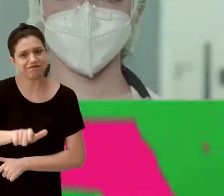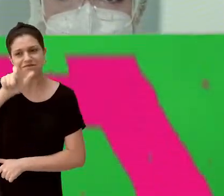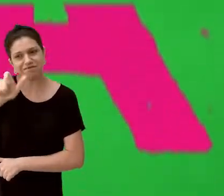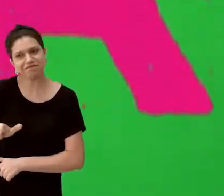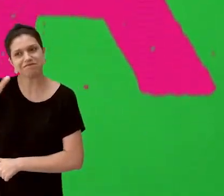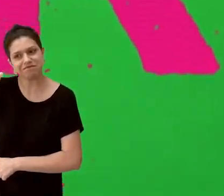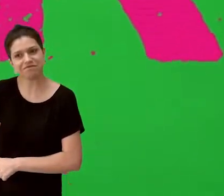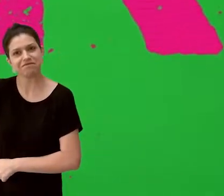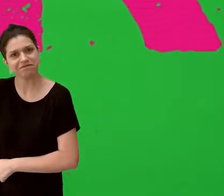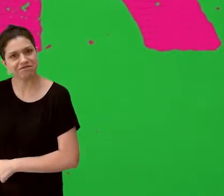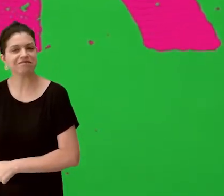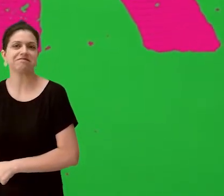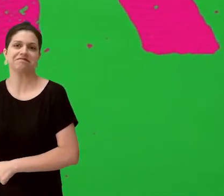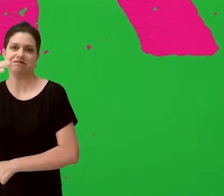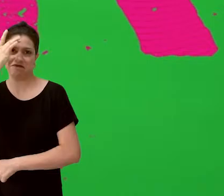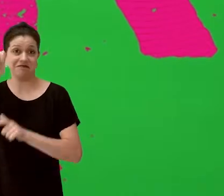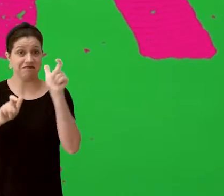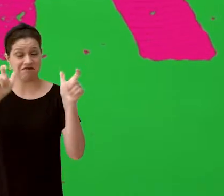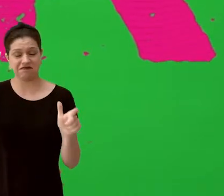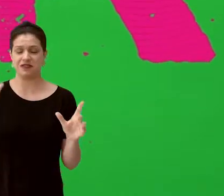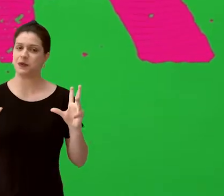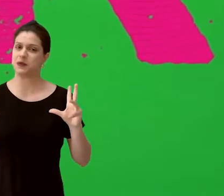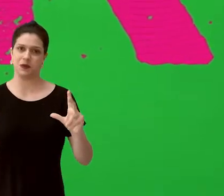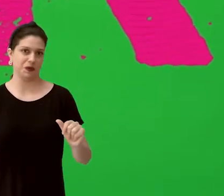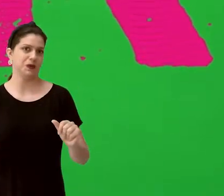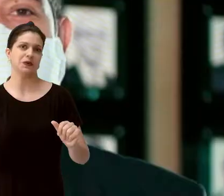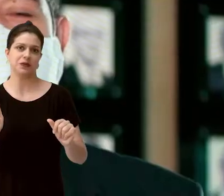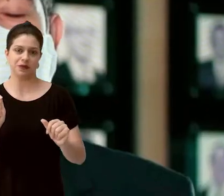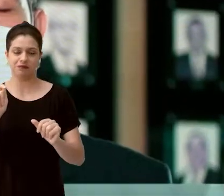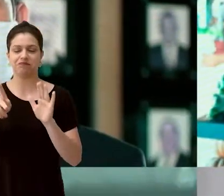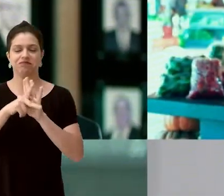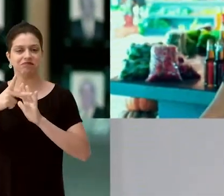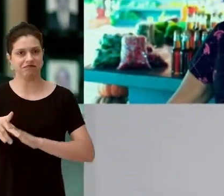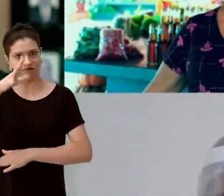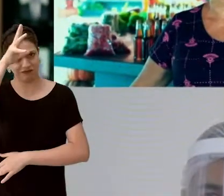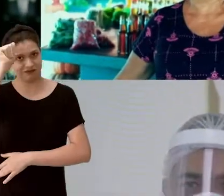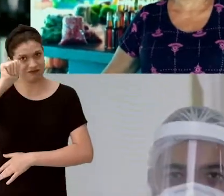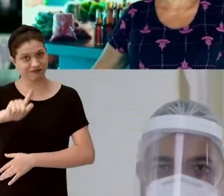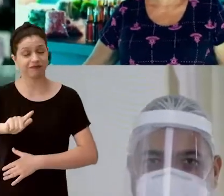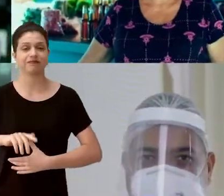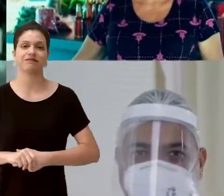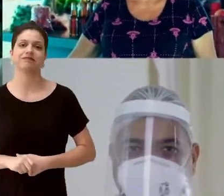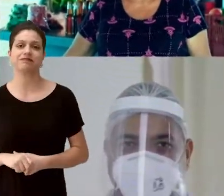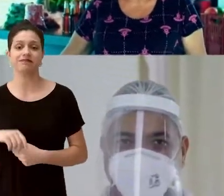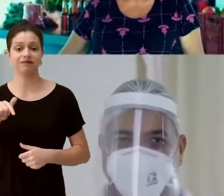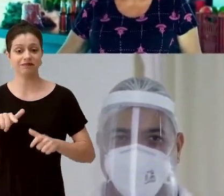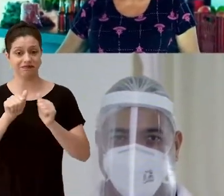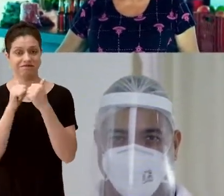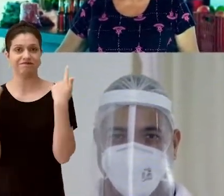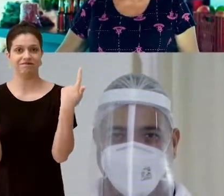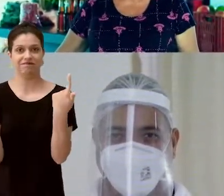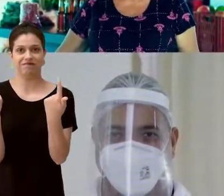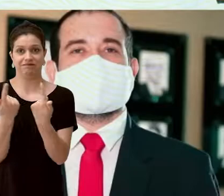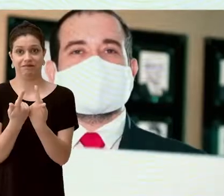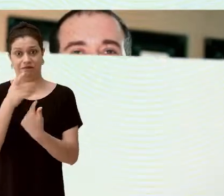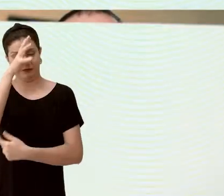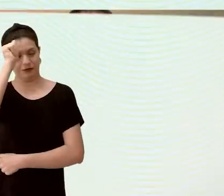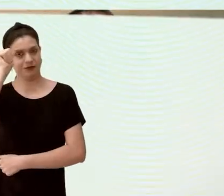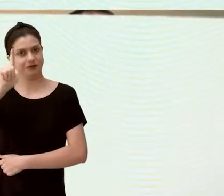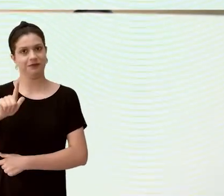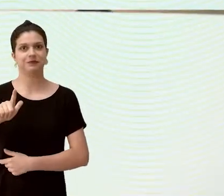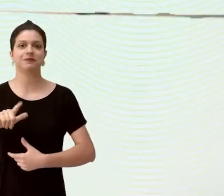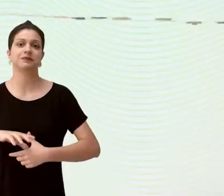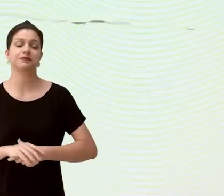vida da Carol, da Simone, da Lázara, da irmã Maria, do Edmilson e de todos os sul-mato-grossenses.